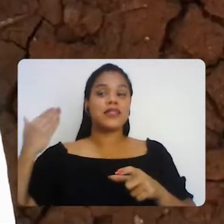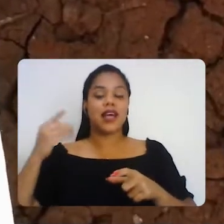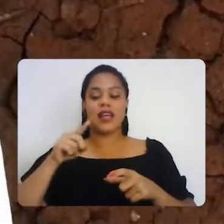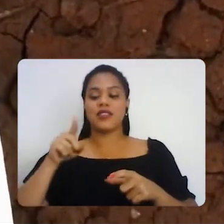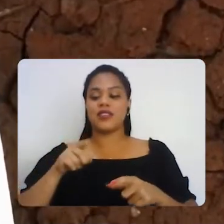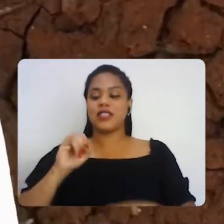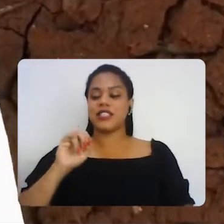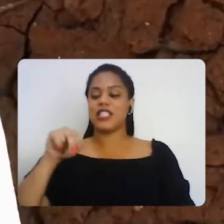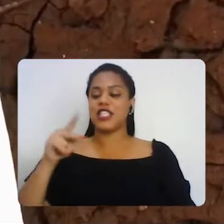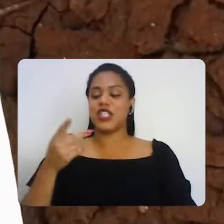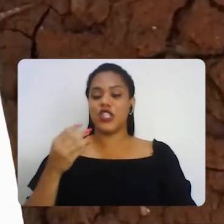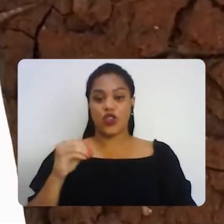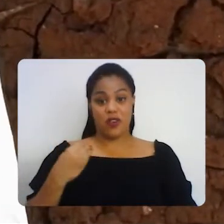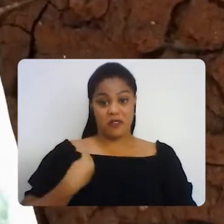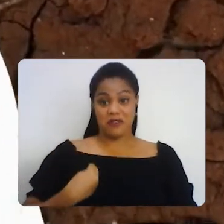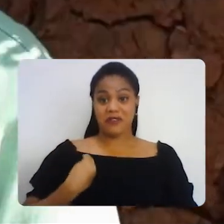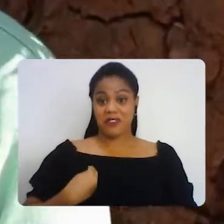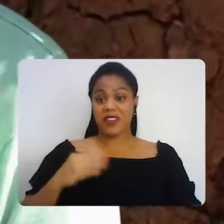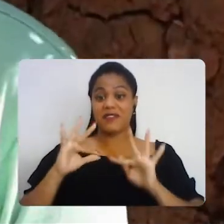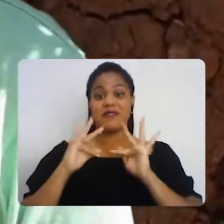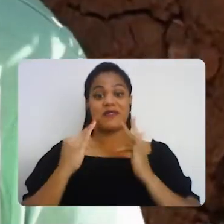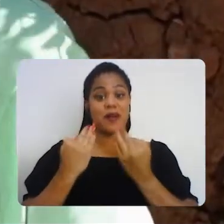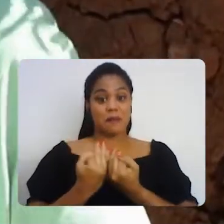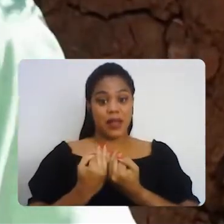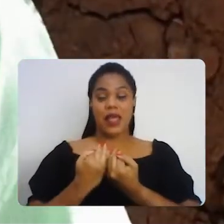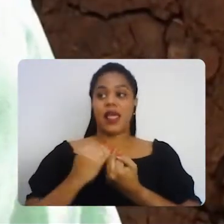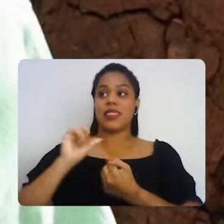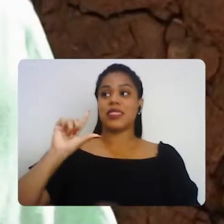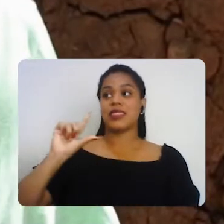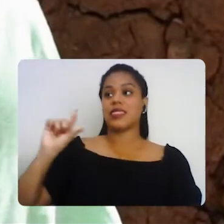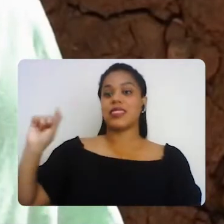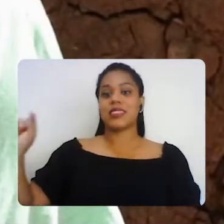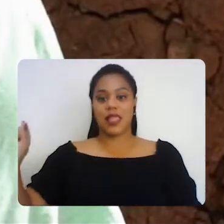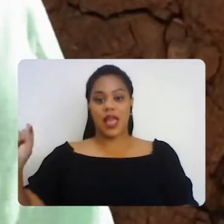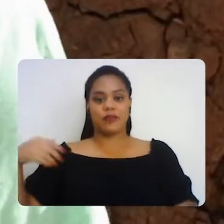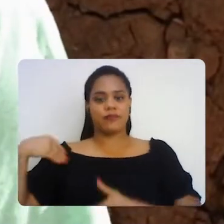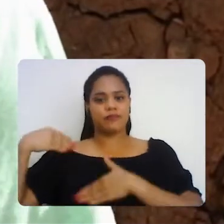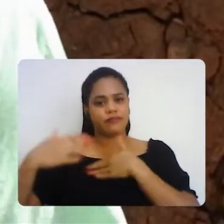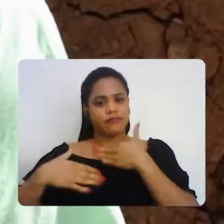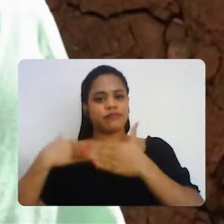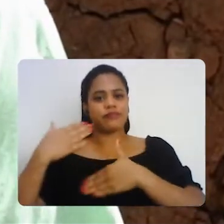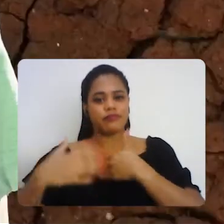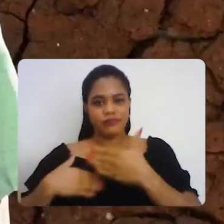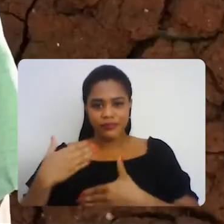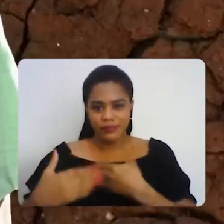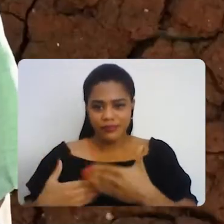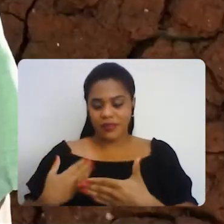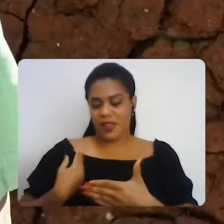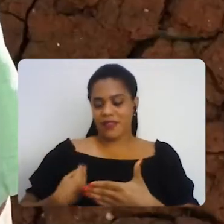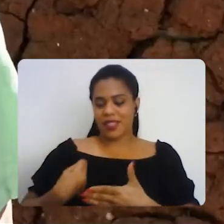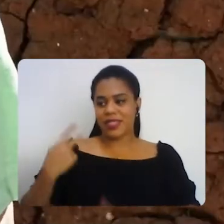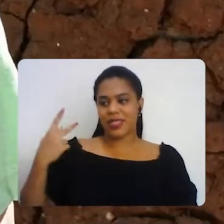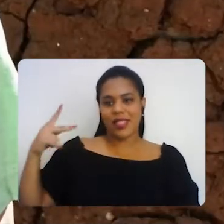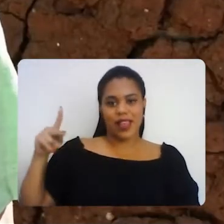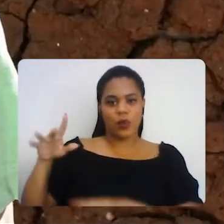Zinho vive e é da casa dos pais que ele sai para construir essa travessia, essa